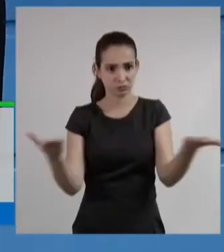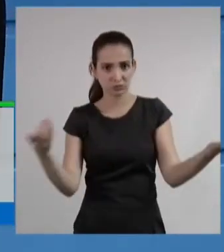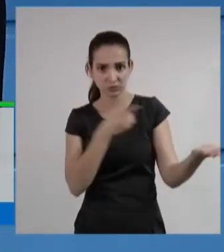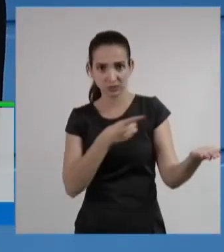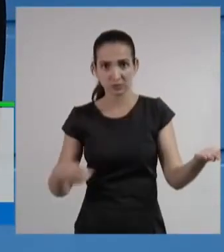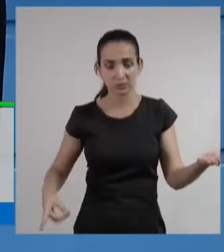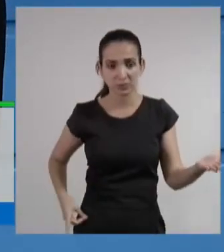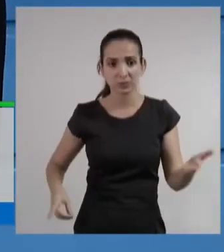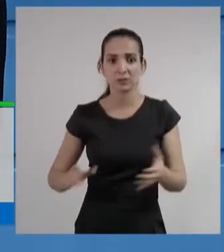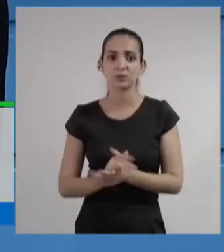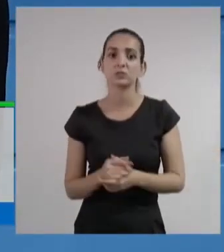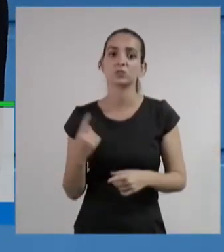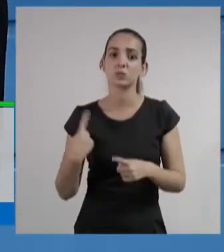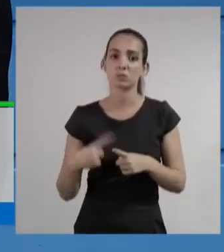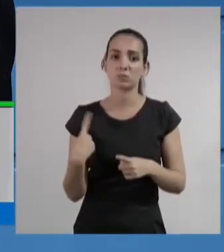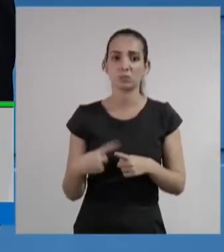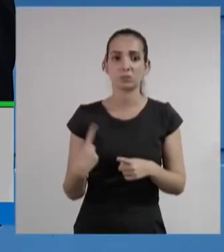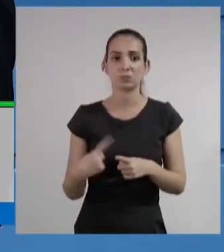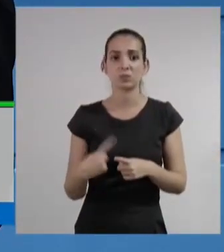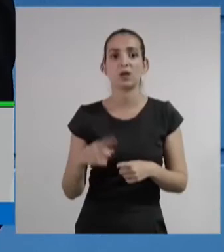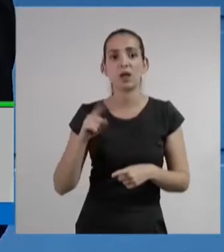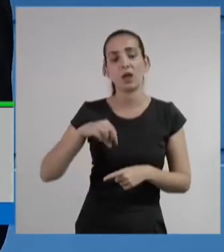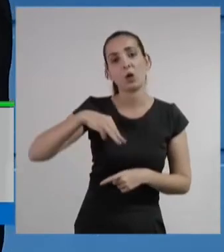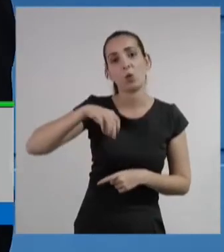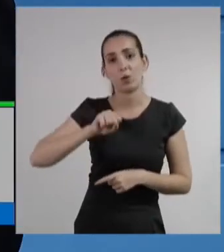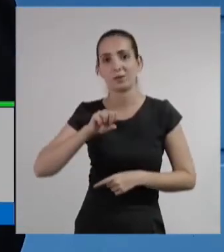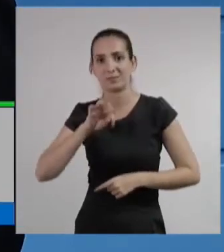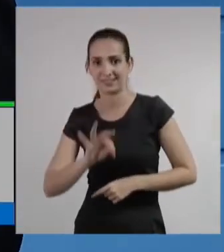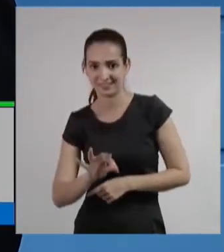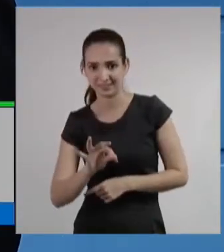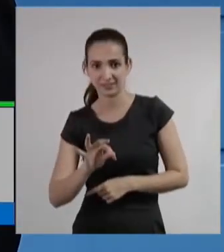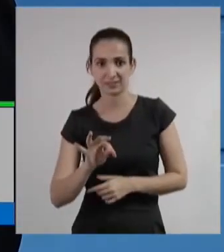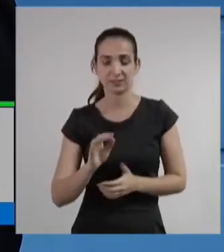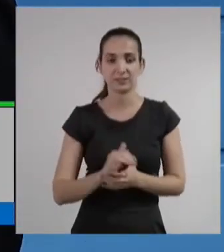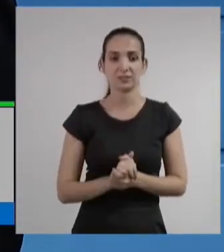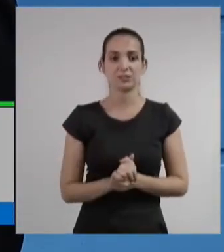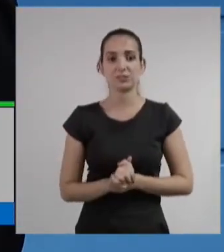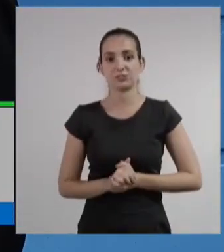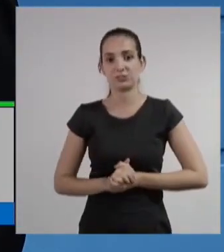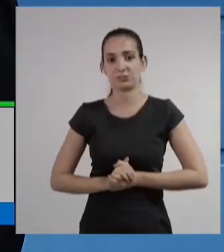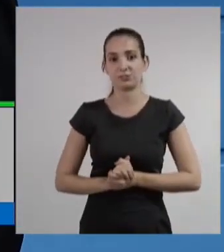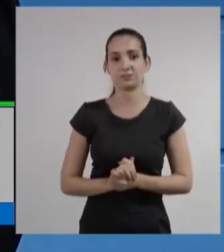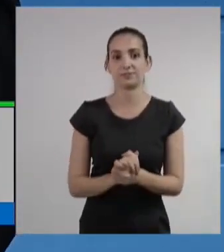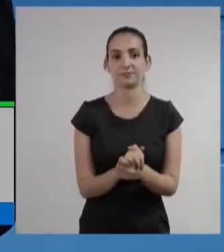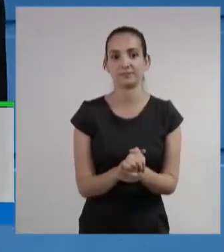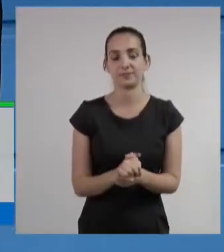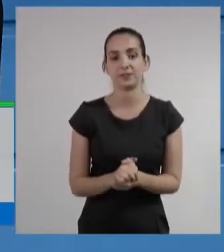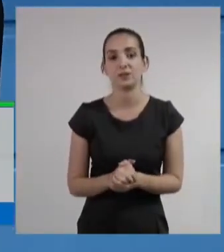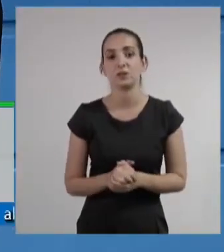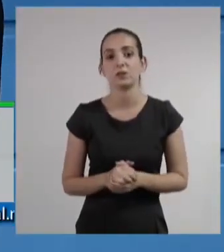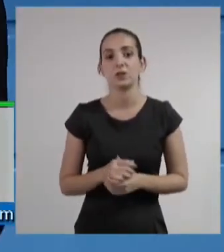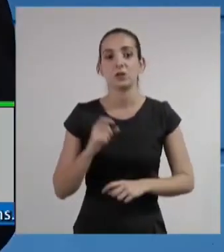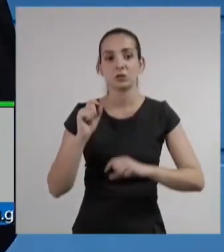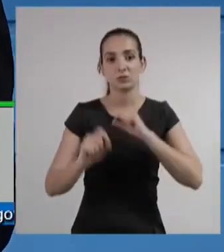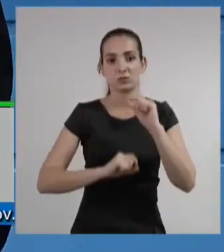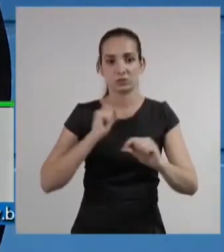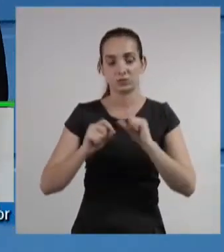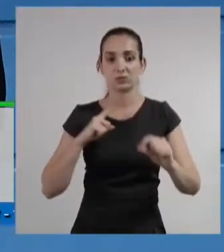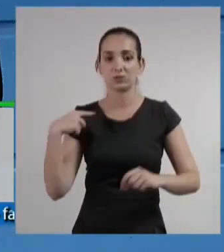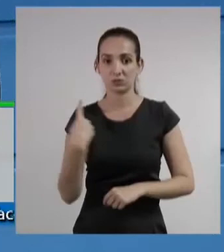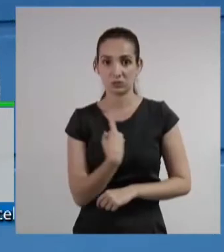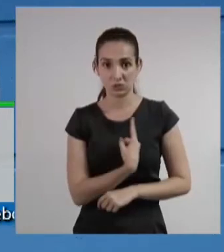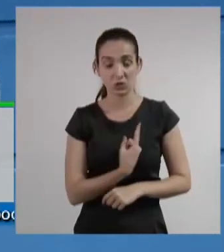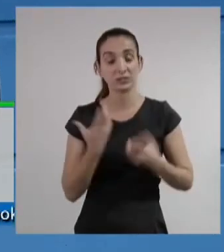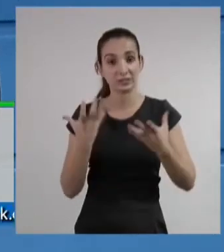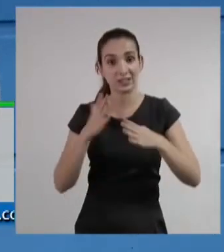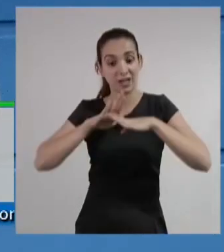que o proponente é o MST, através da Cooperativa Estadual dos Trabalhadores da Reforma Agrária, e com ajuda,